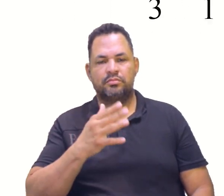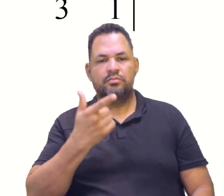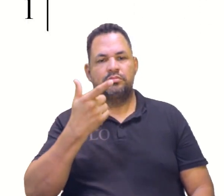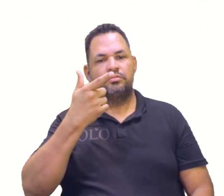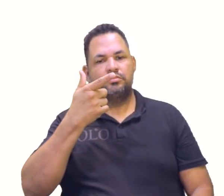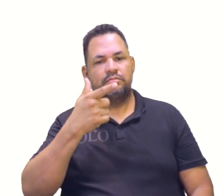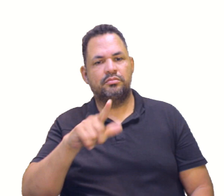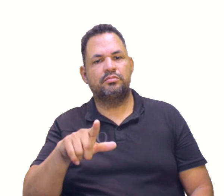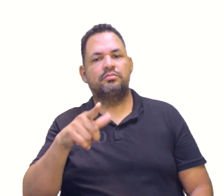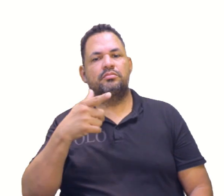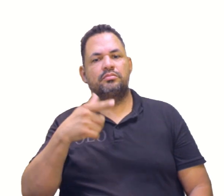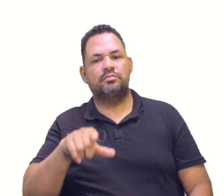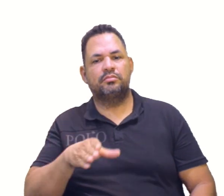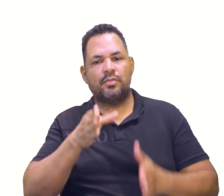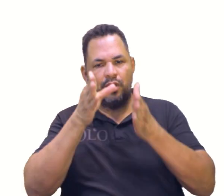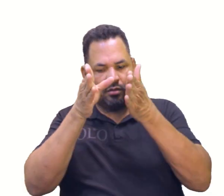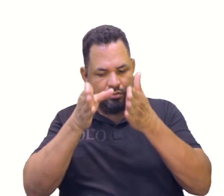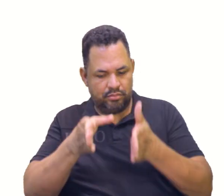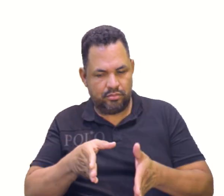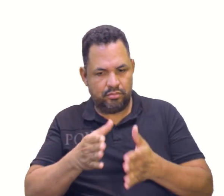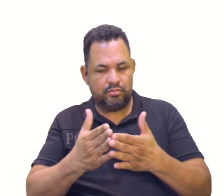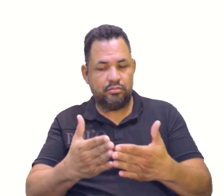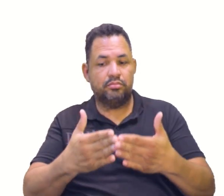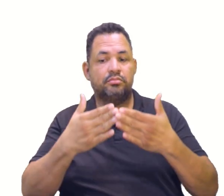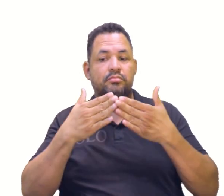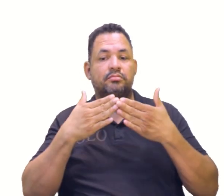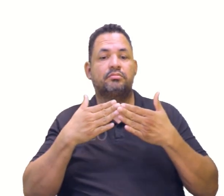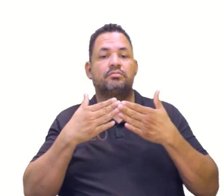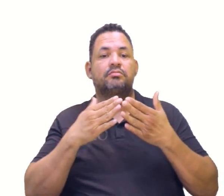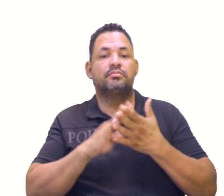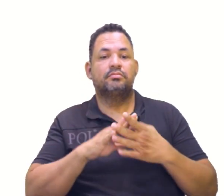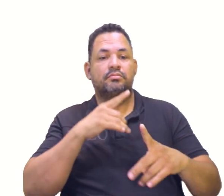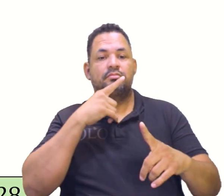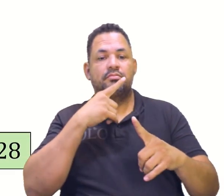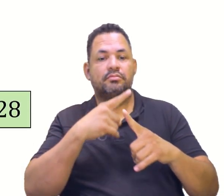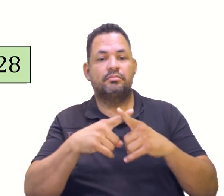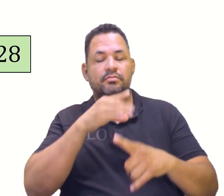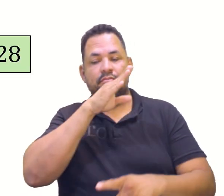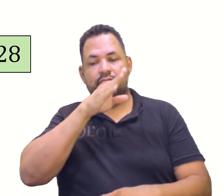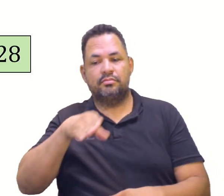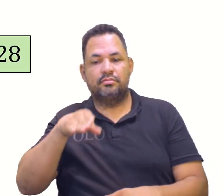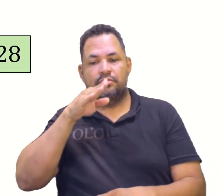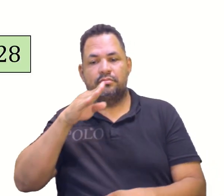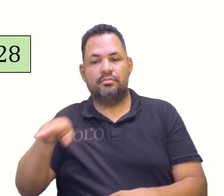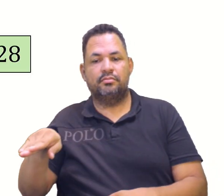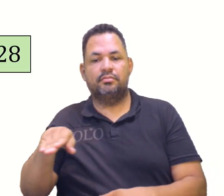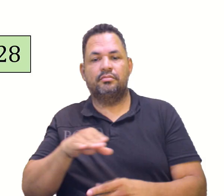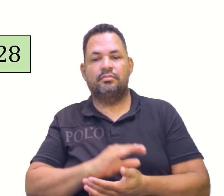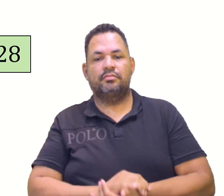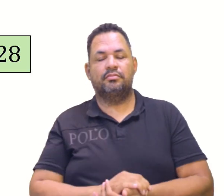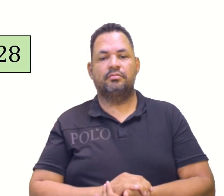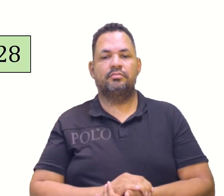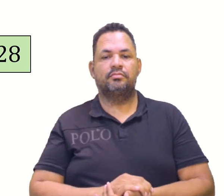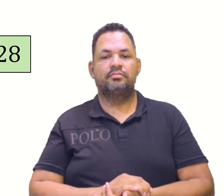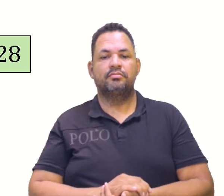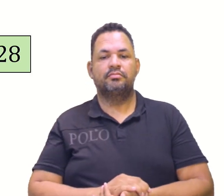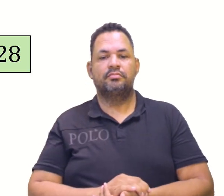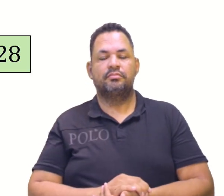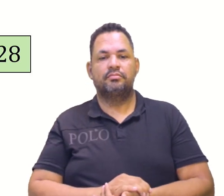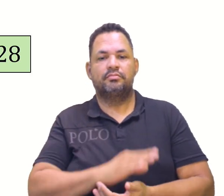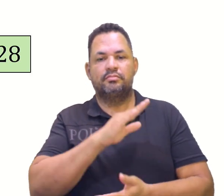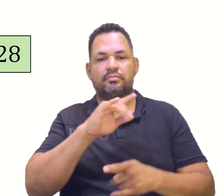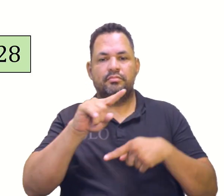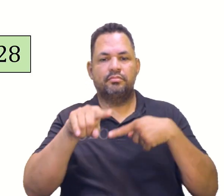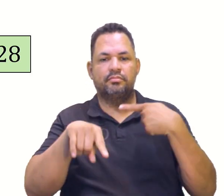vai repetir 2 colunas, por favor. E multiplica as diagonais lá fora. Então, multiplica as diagonais principais